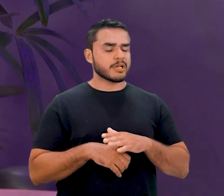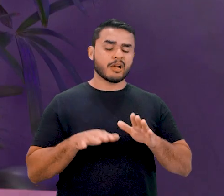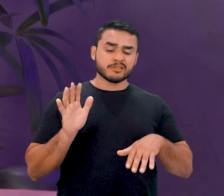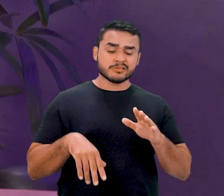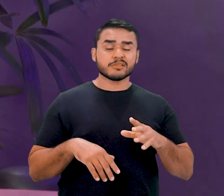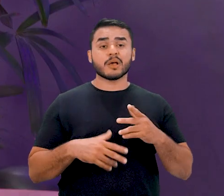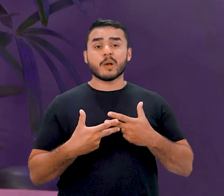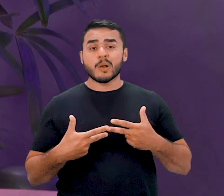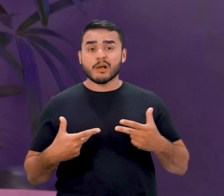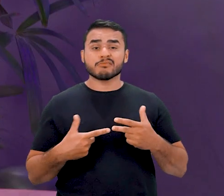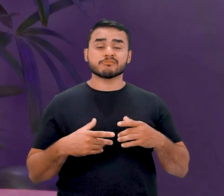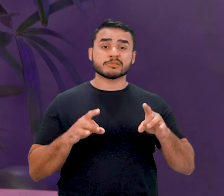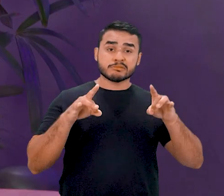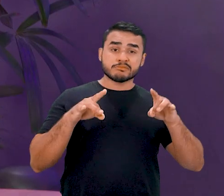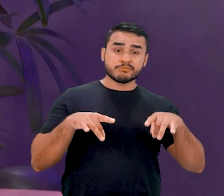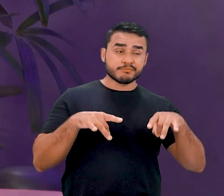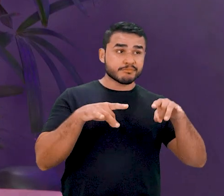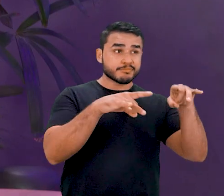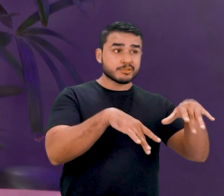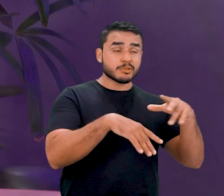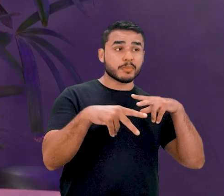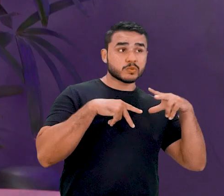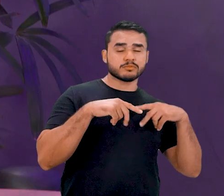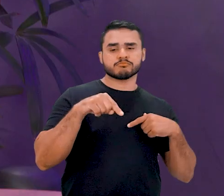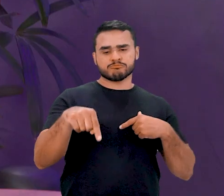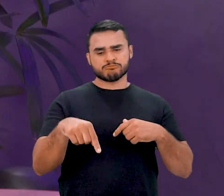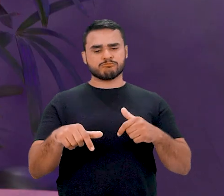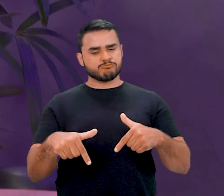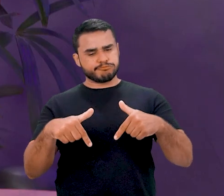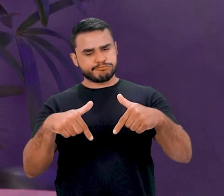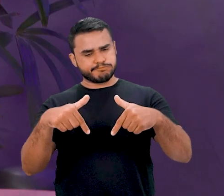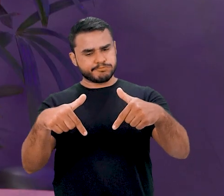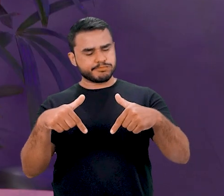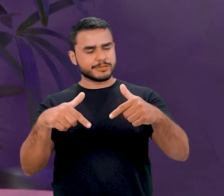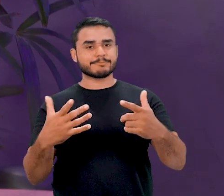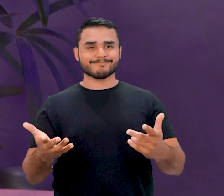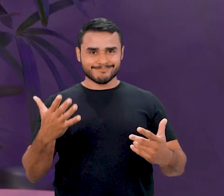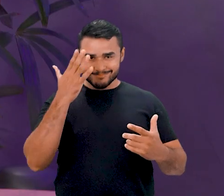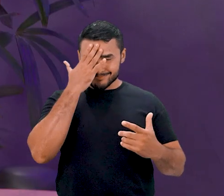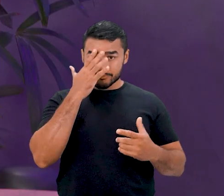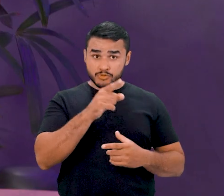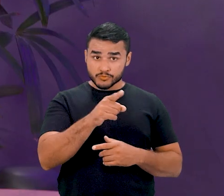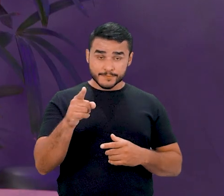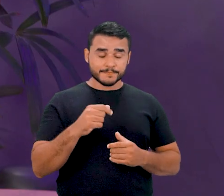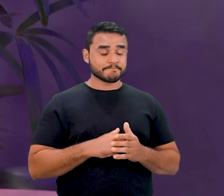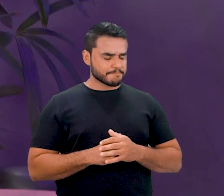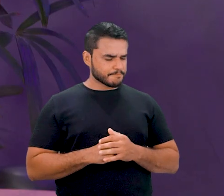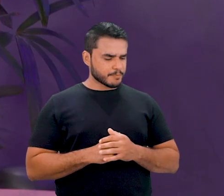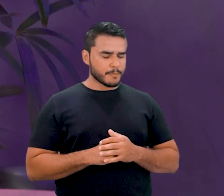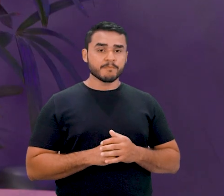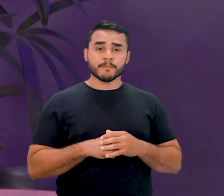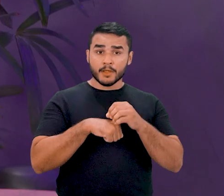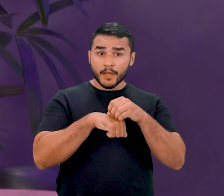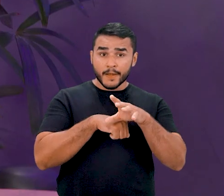de algumas coisas para poder estar aqui. Isso é muito importante. E o pessoal de casa também, eu acho que a maior